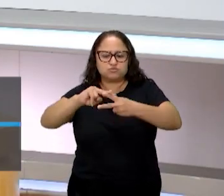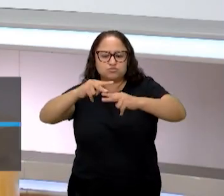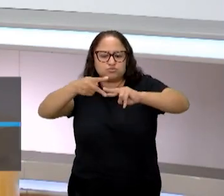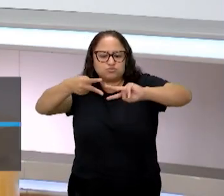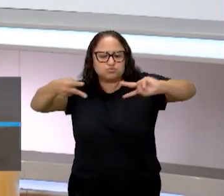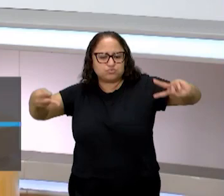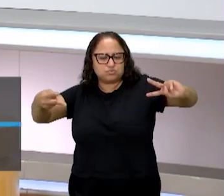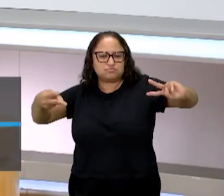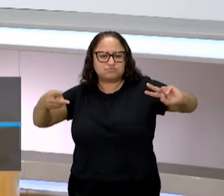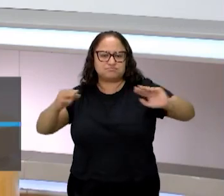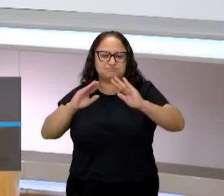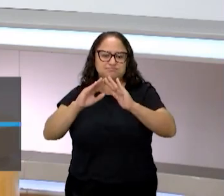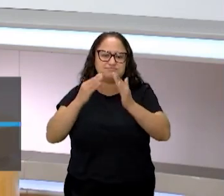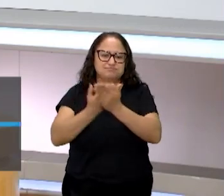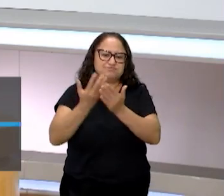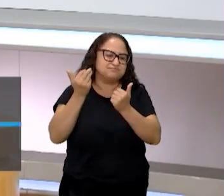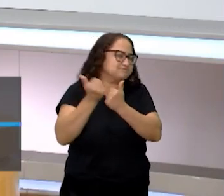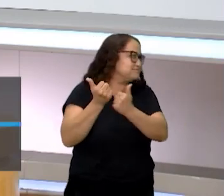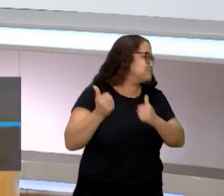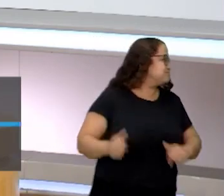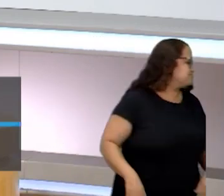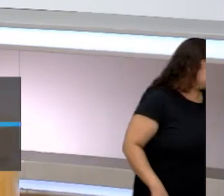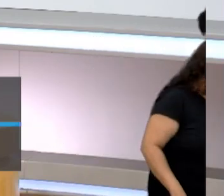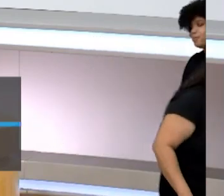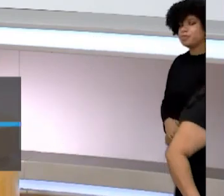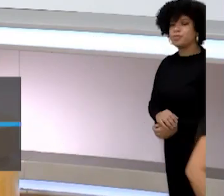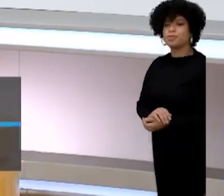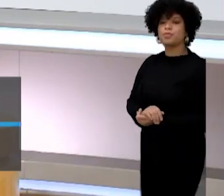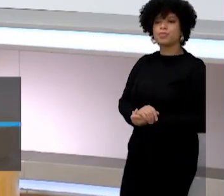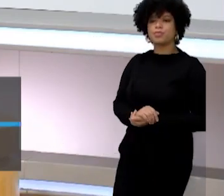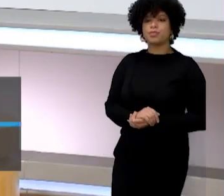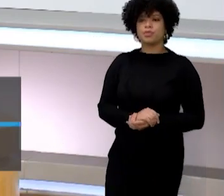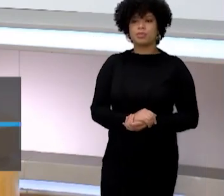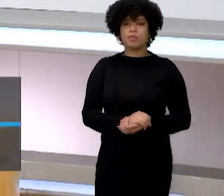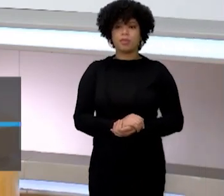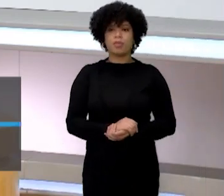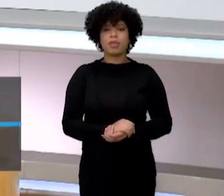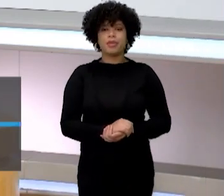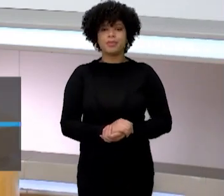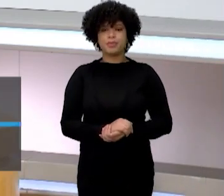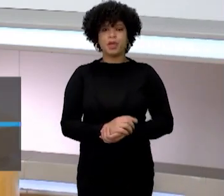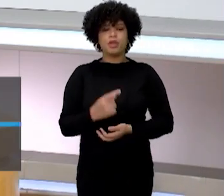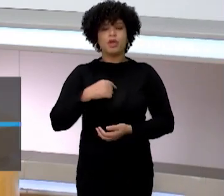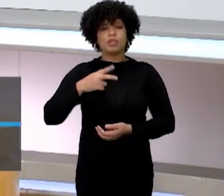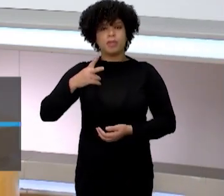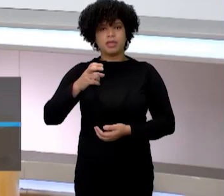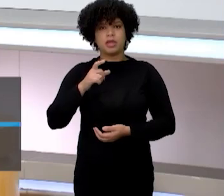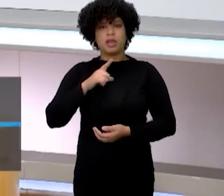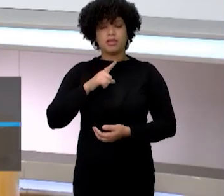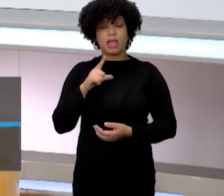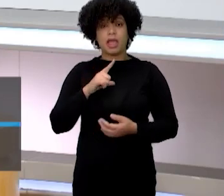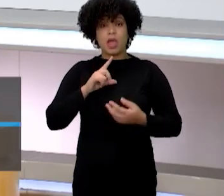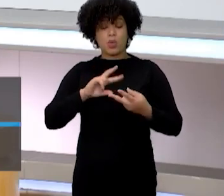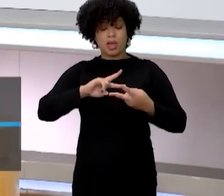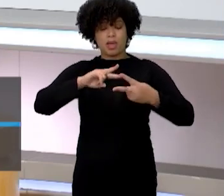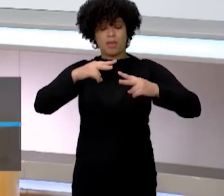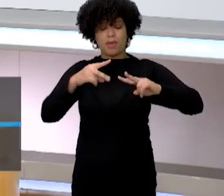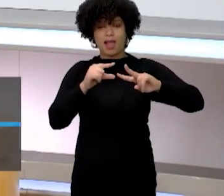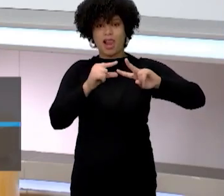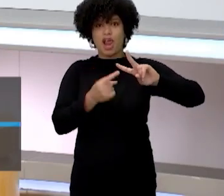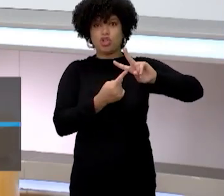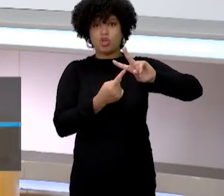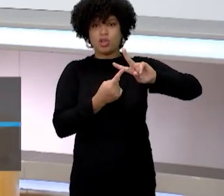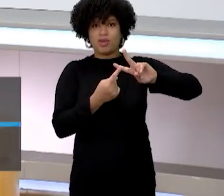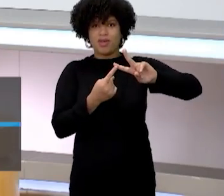DNAs. E além disso, né, elas se separam e aí eu tenho o encaixe dos nucleotídeos que sempre vai seguir aquela